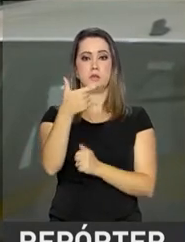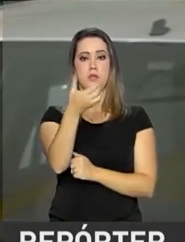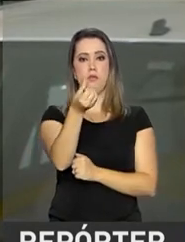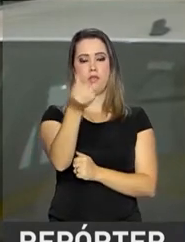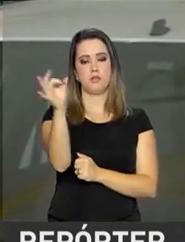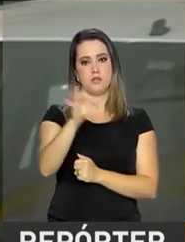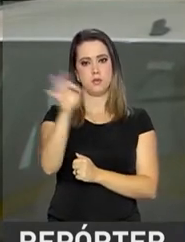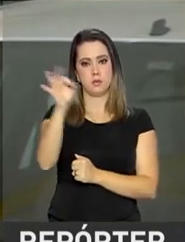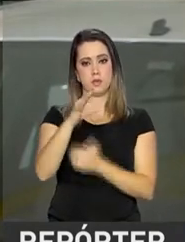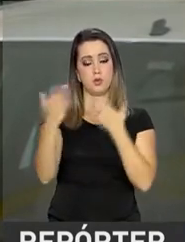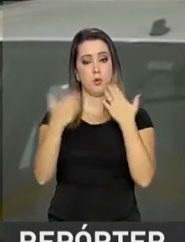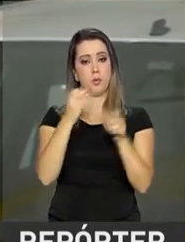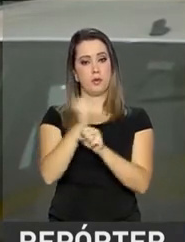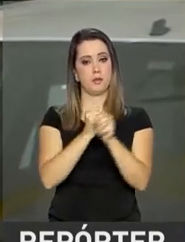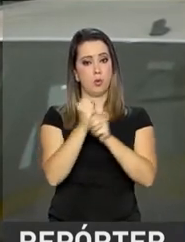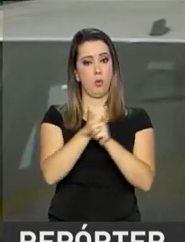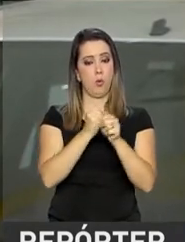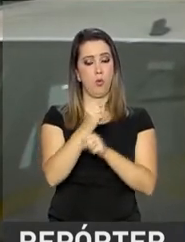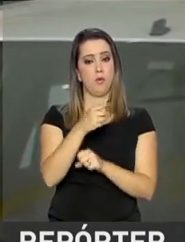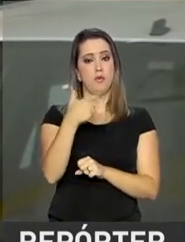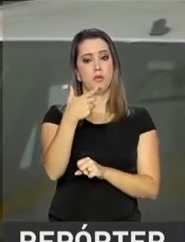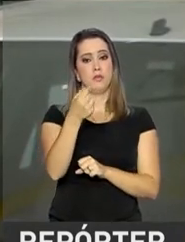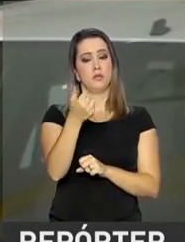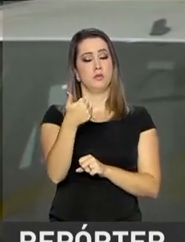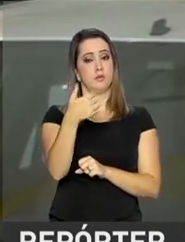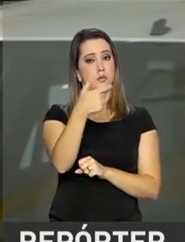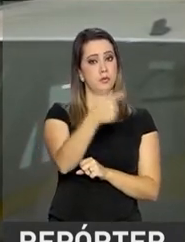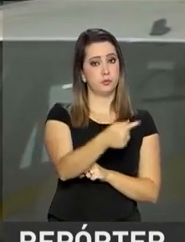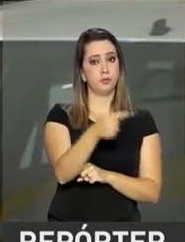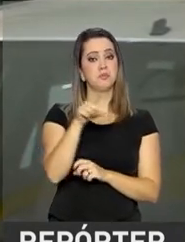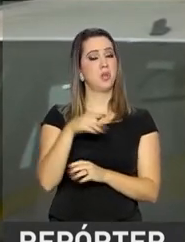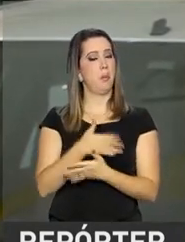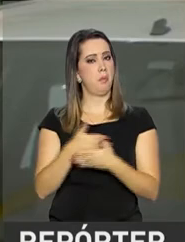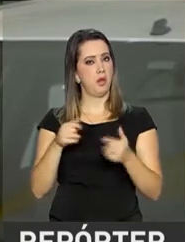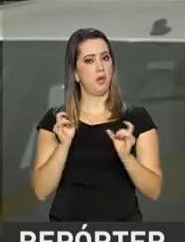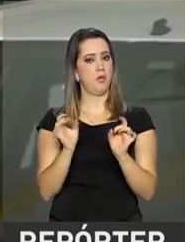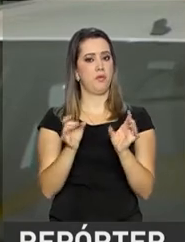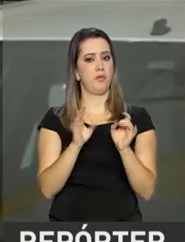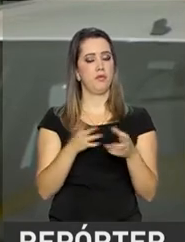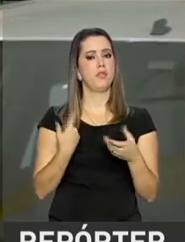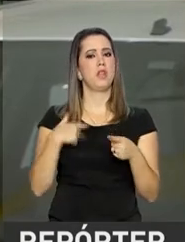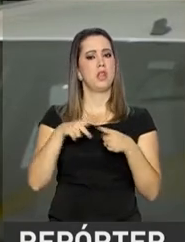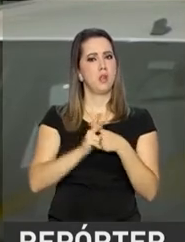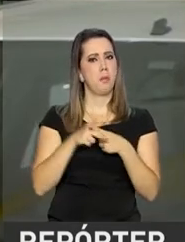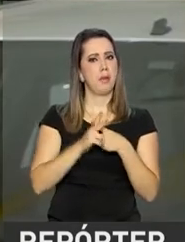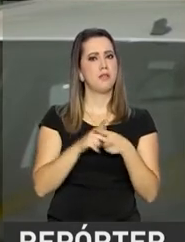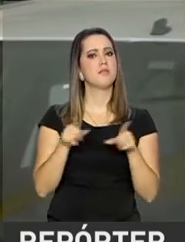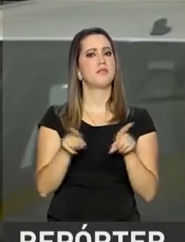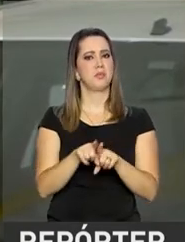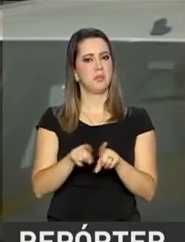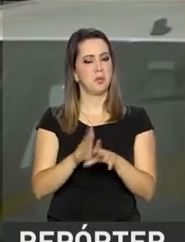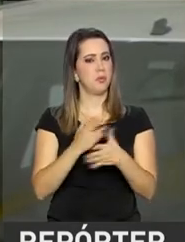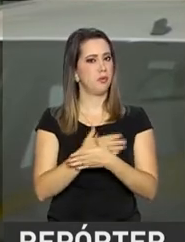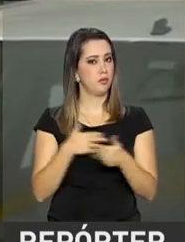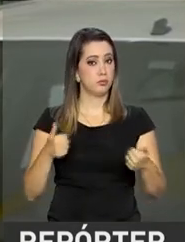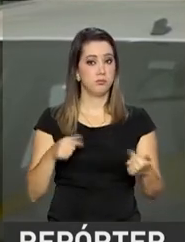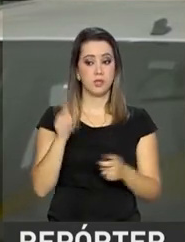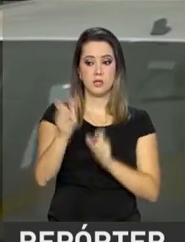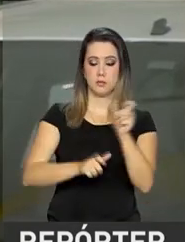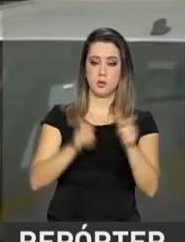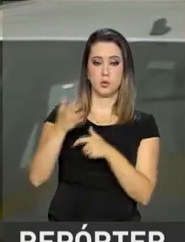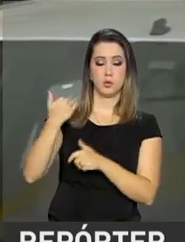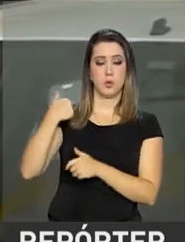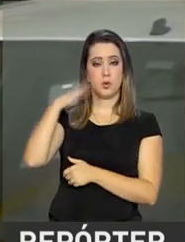com o ano de 2017 e isso refletiu não só nas vendas no setor de peças no setor de oficina também acho que os clientes